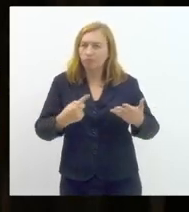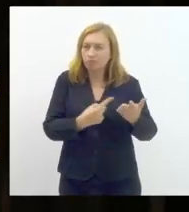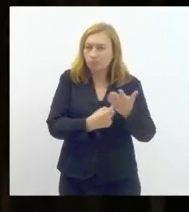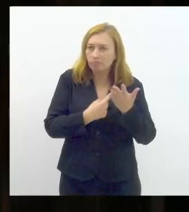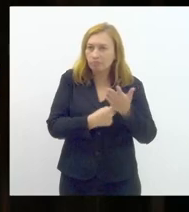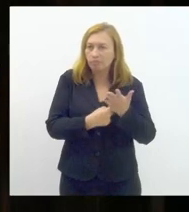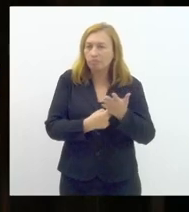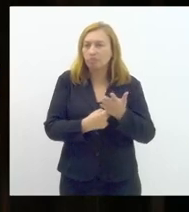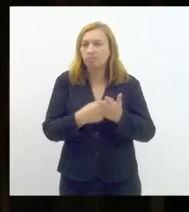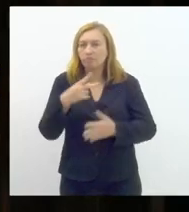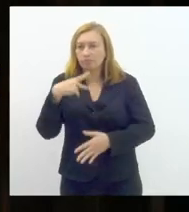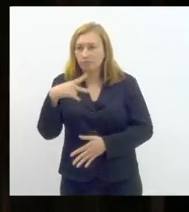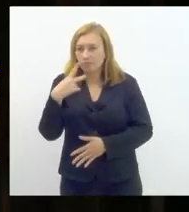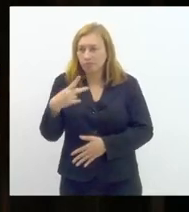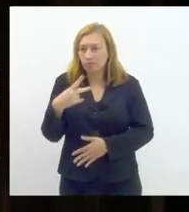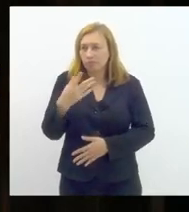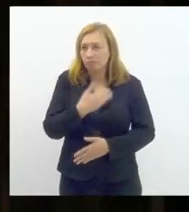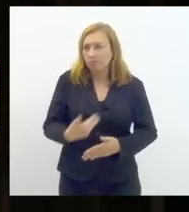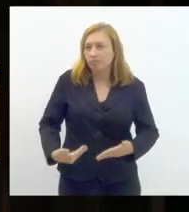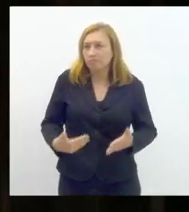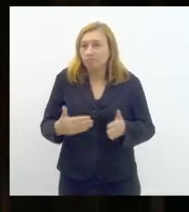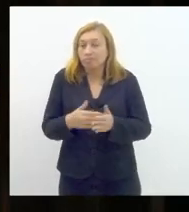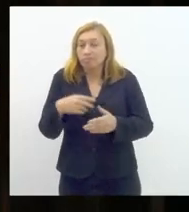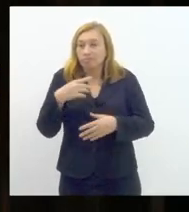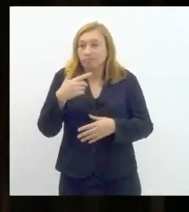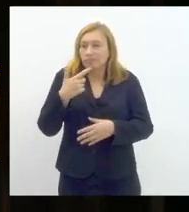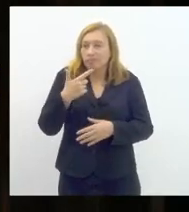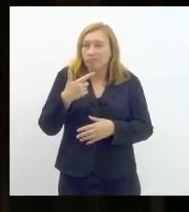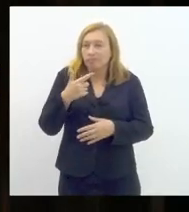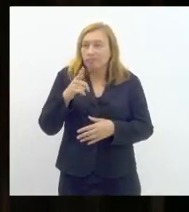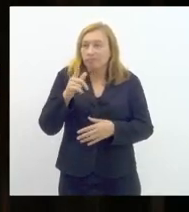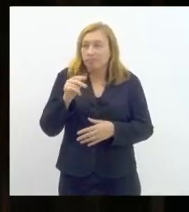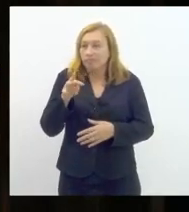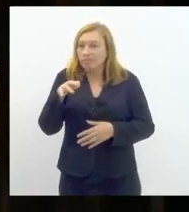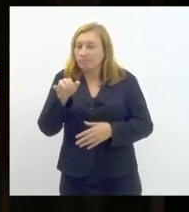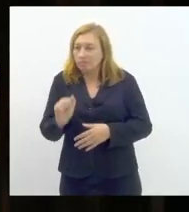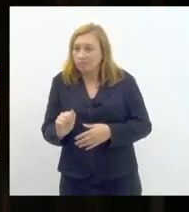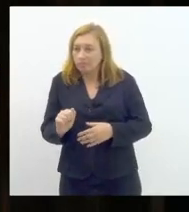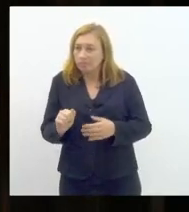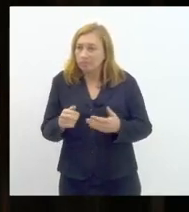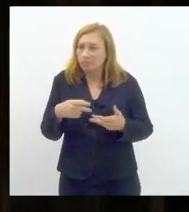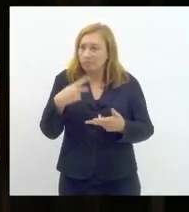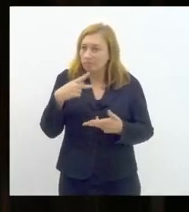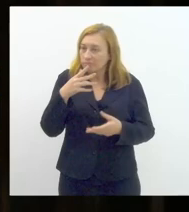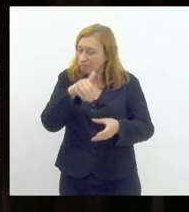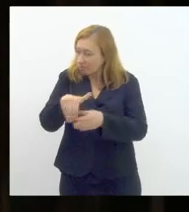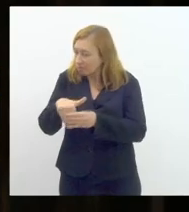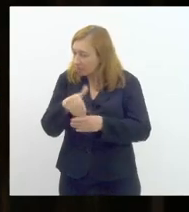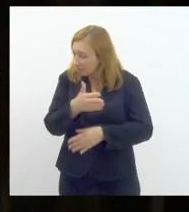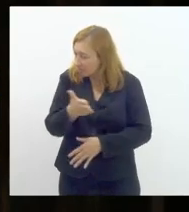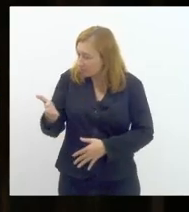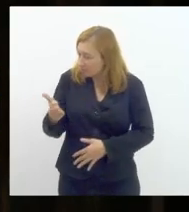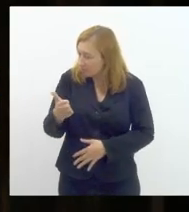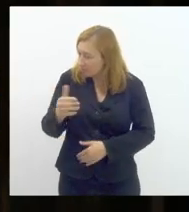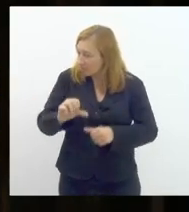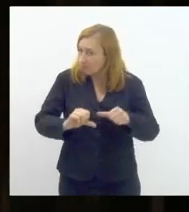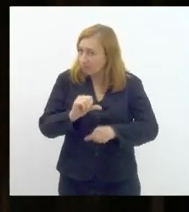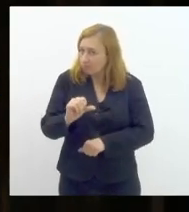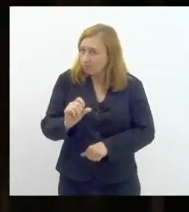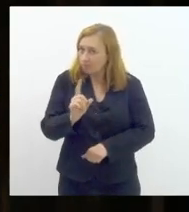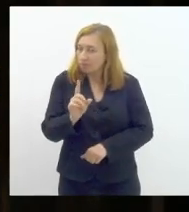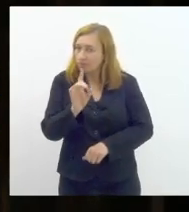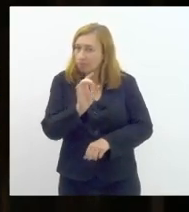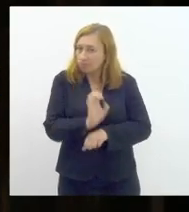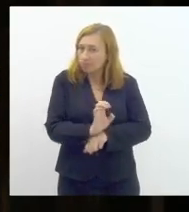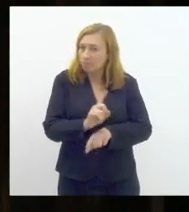falar em público. Pode ver que até agora não gaguejei muito. Aí eu queria contar com o voto de vocês para a gente mudar não só o